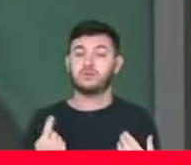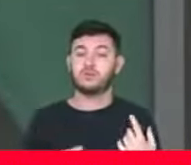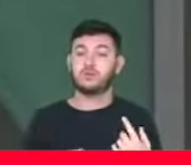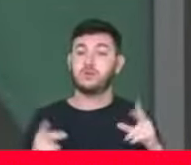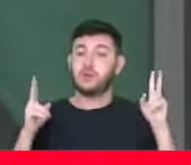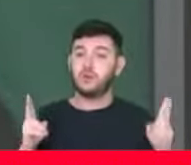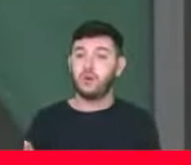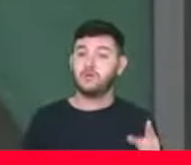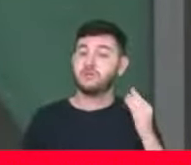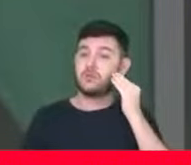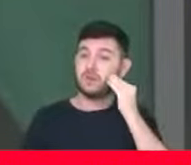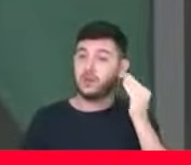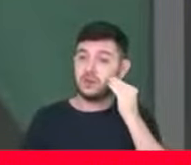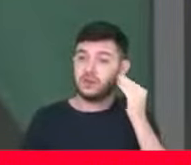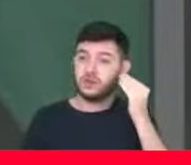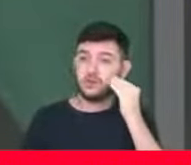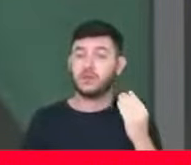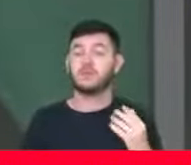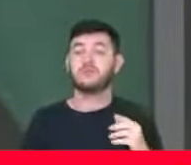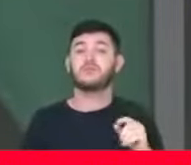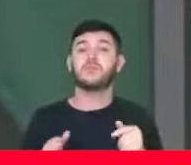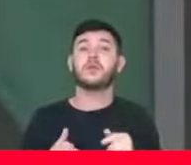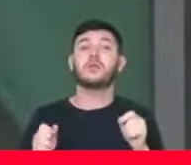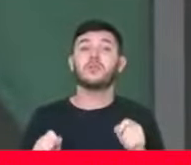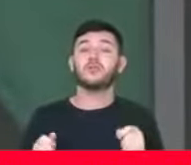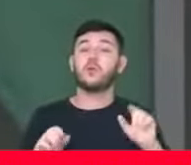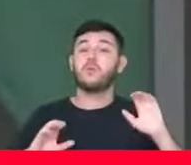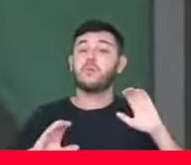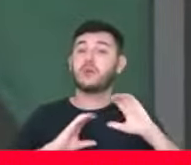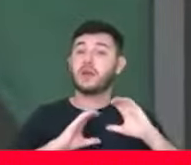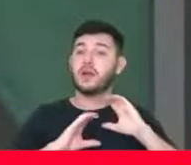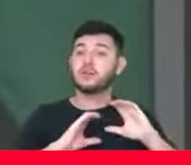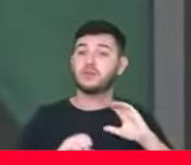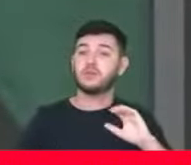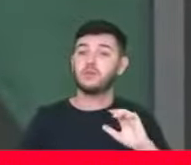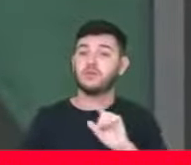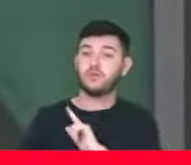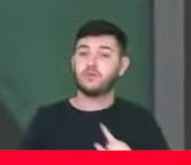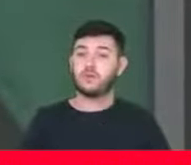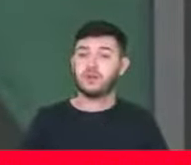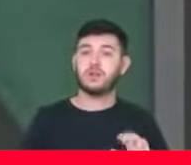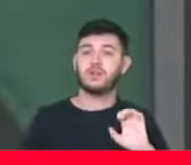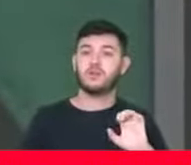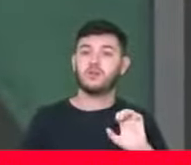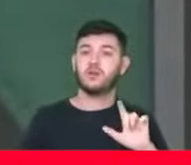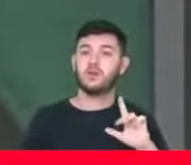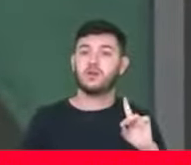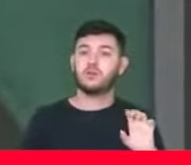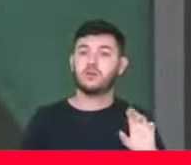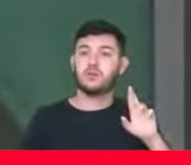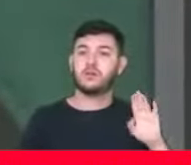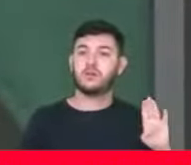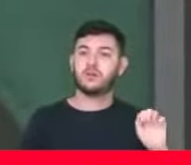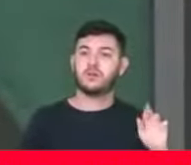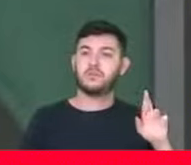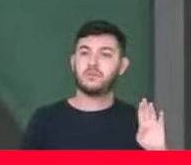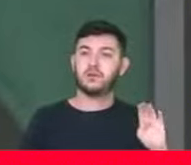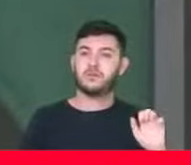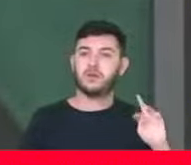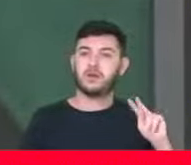os jornais e os serviços de comunicações do governador Helder Barbalho, que eles